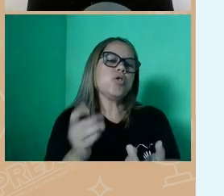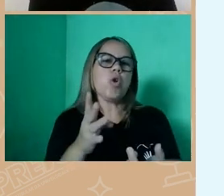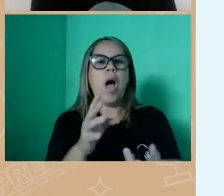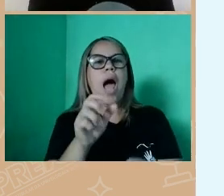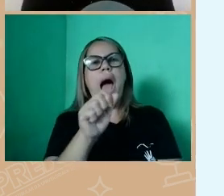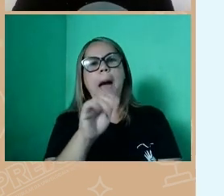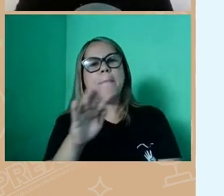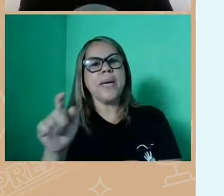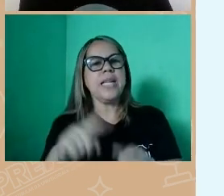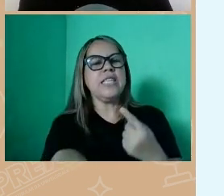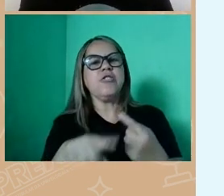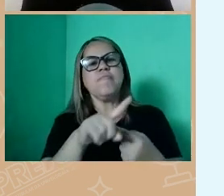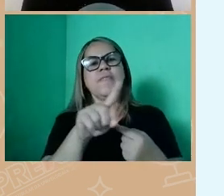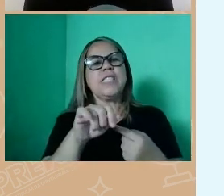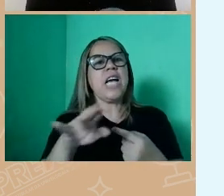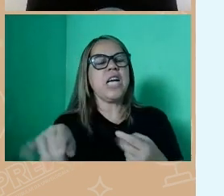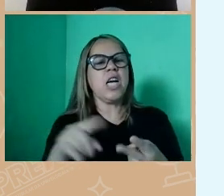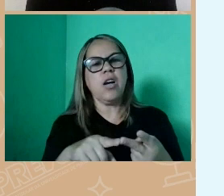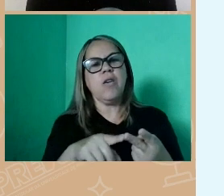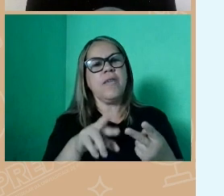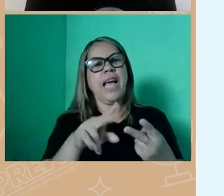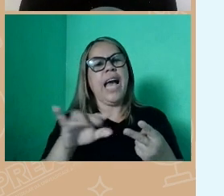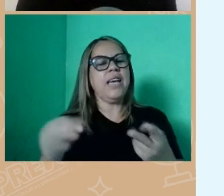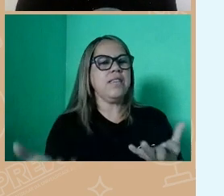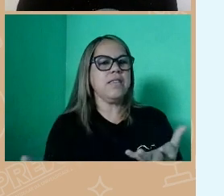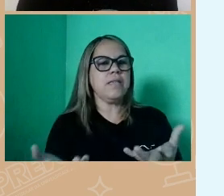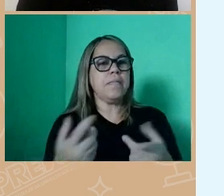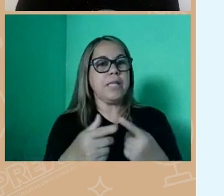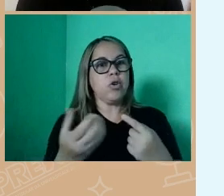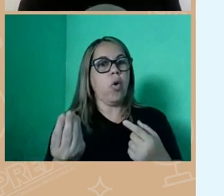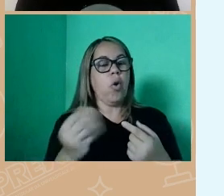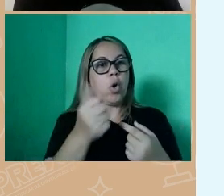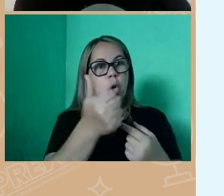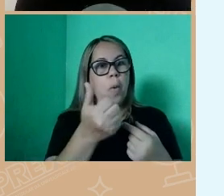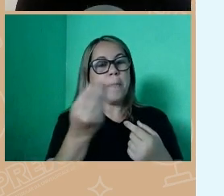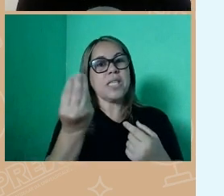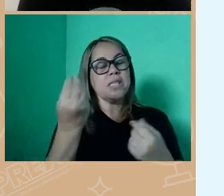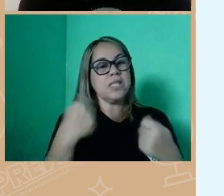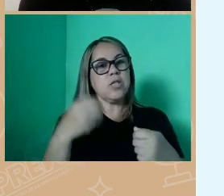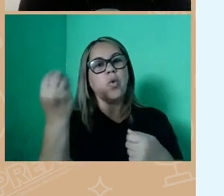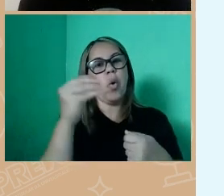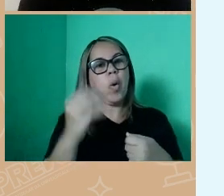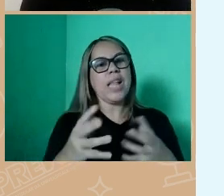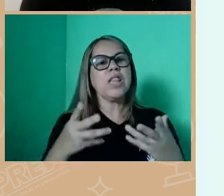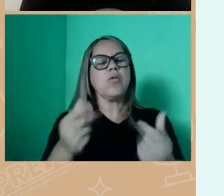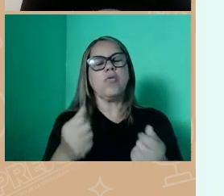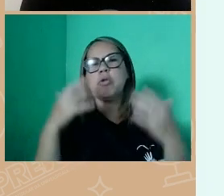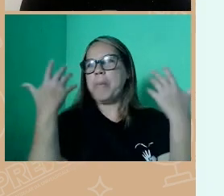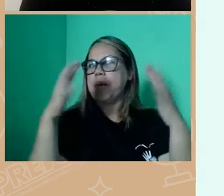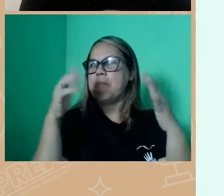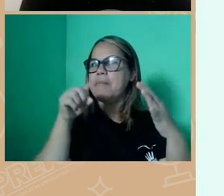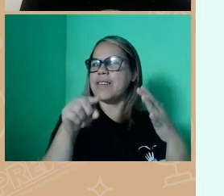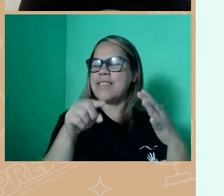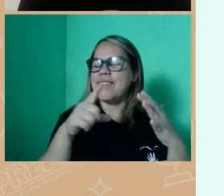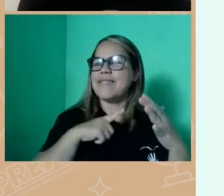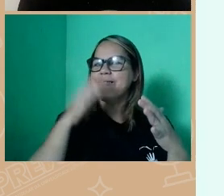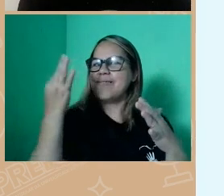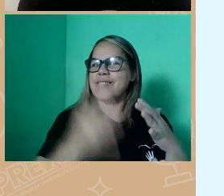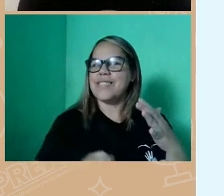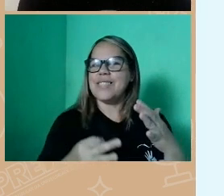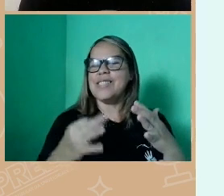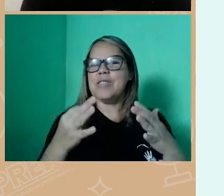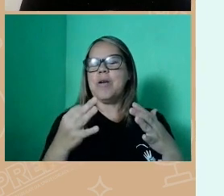eu estou colocando, vou ter que colocar em todos os elementos dessa listinha. Parabéns para quem acertou essa questão também, só